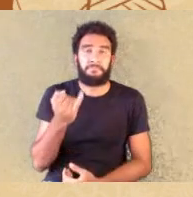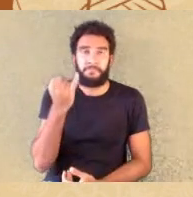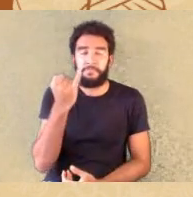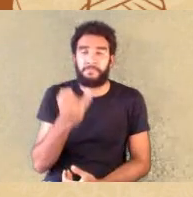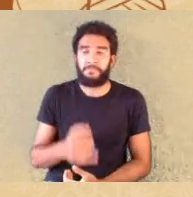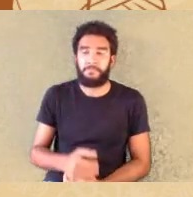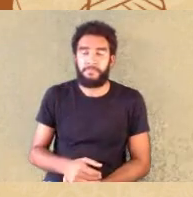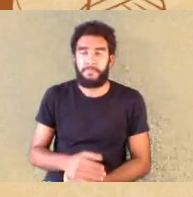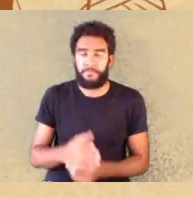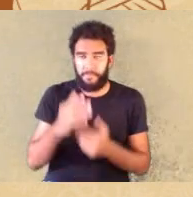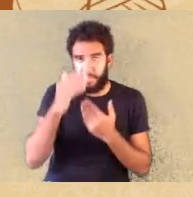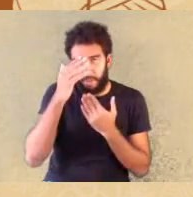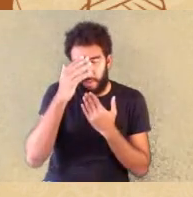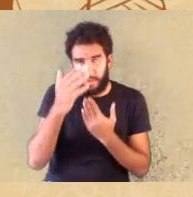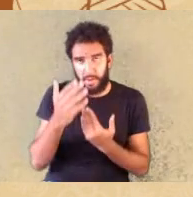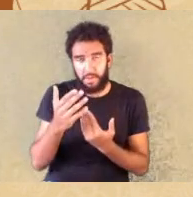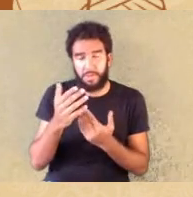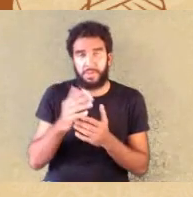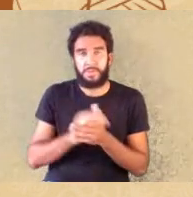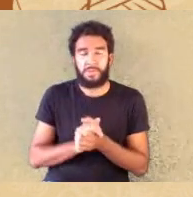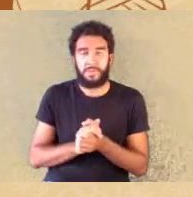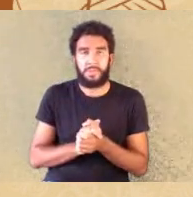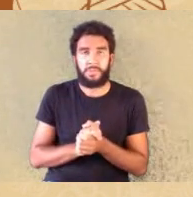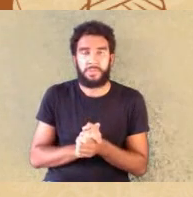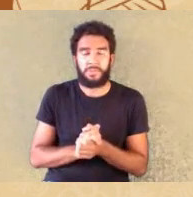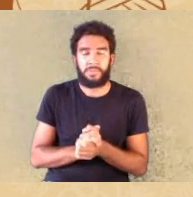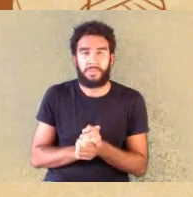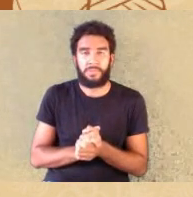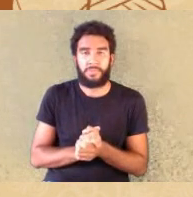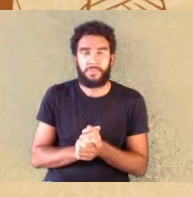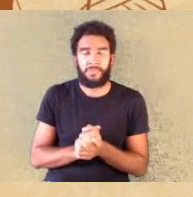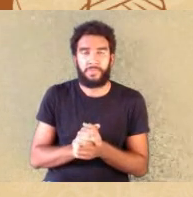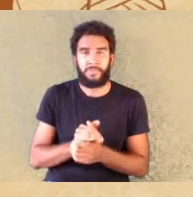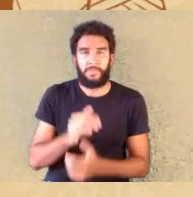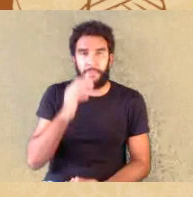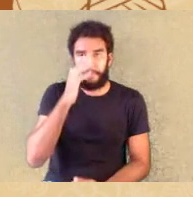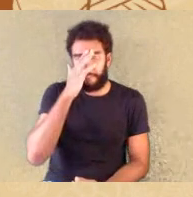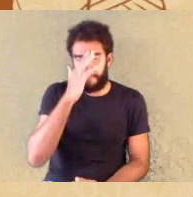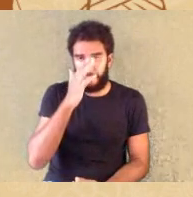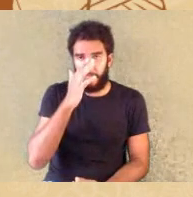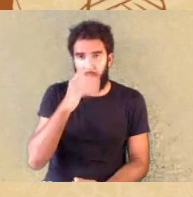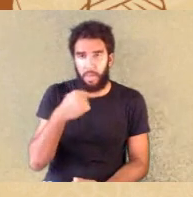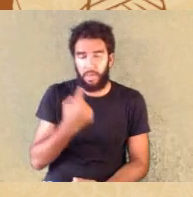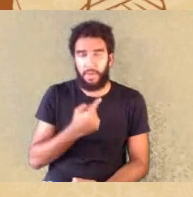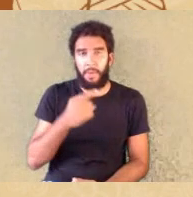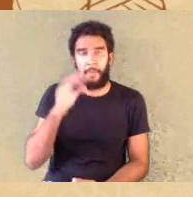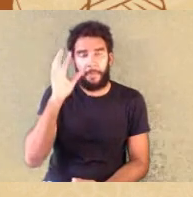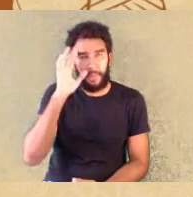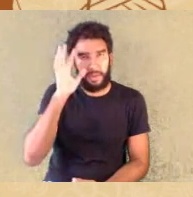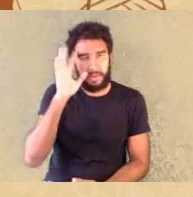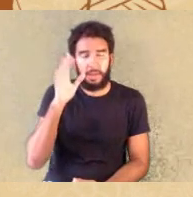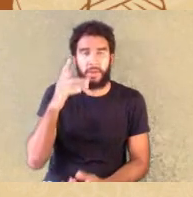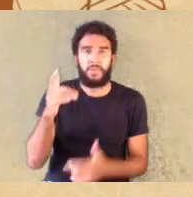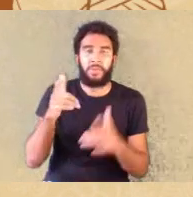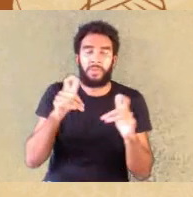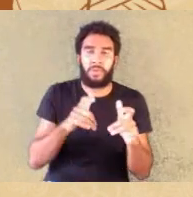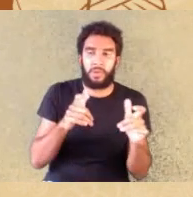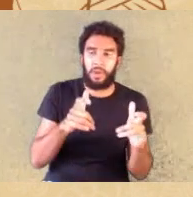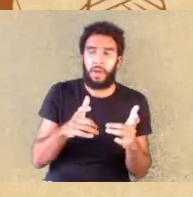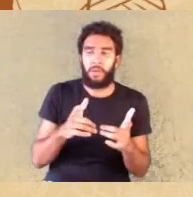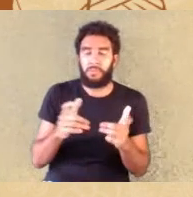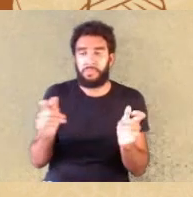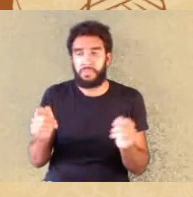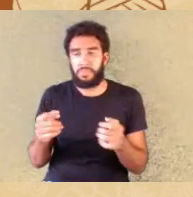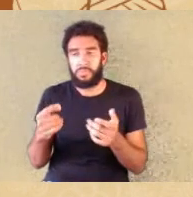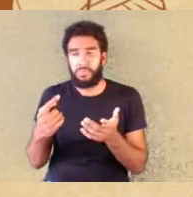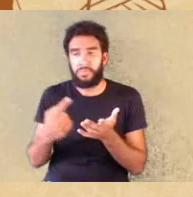acho relevante quando ele traz. Para a gente pensar aqui também, deixa eu pular isso aqui, eu vou te contar, deixa eu pular isso aqui também, que eu